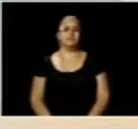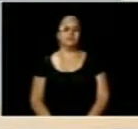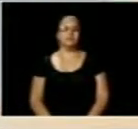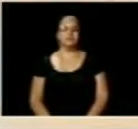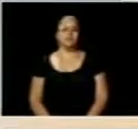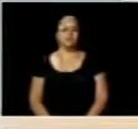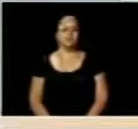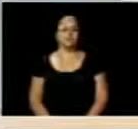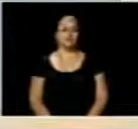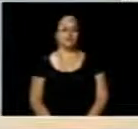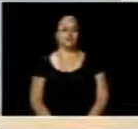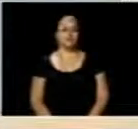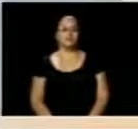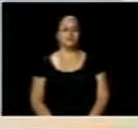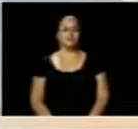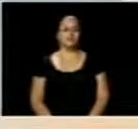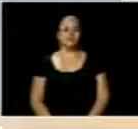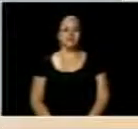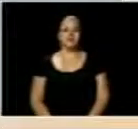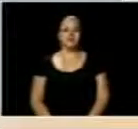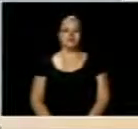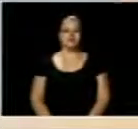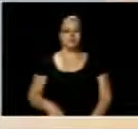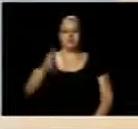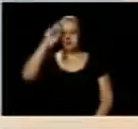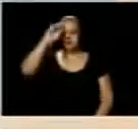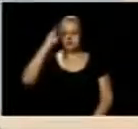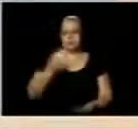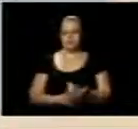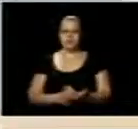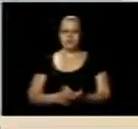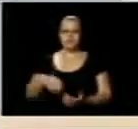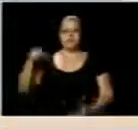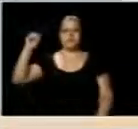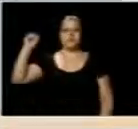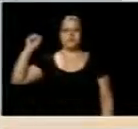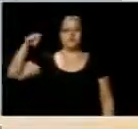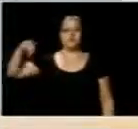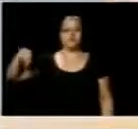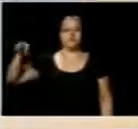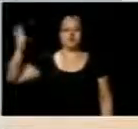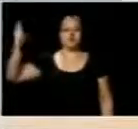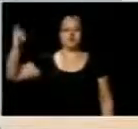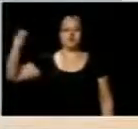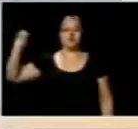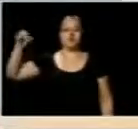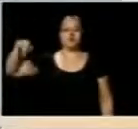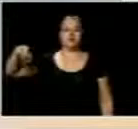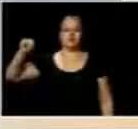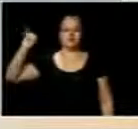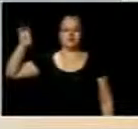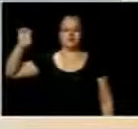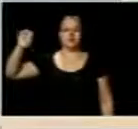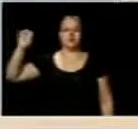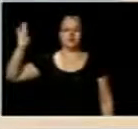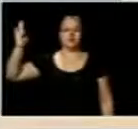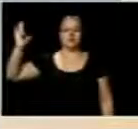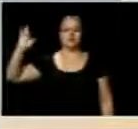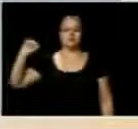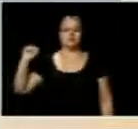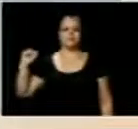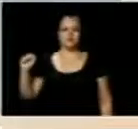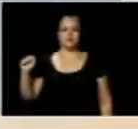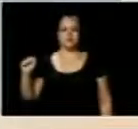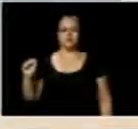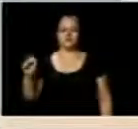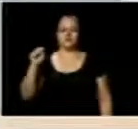Mas, senhora Antonieta, a senhora já foi convocada. Vai ter que sentar aqui, viu? É obrigatório, viu? Vai ter que sentar aqui